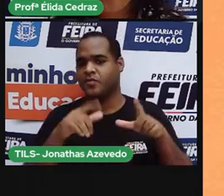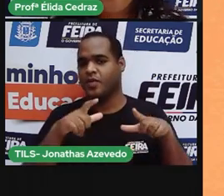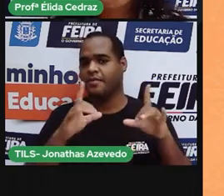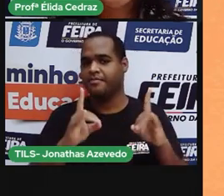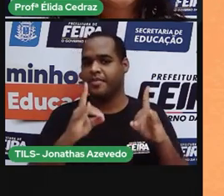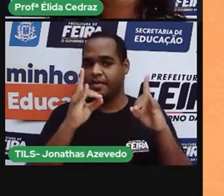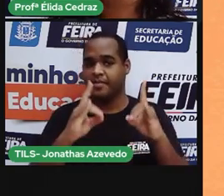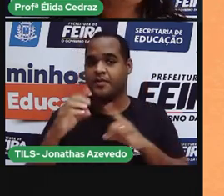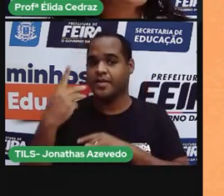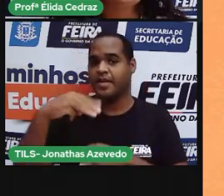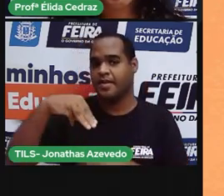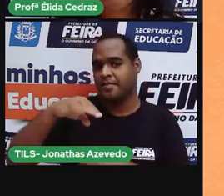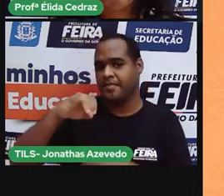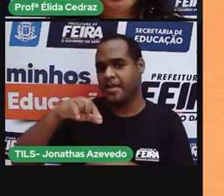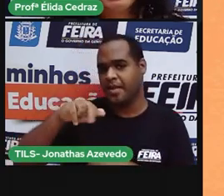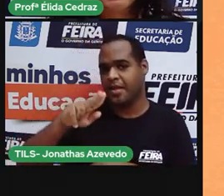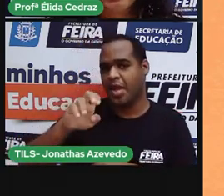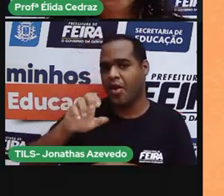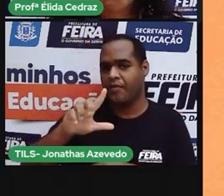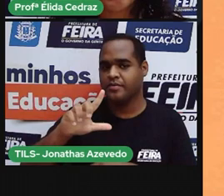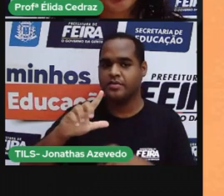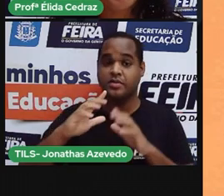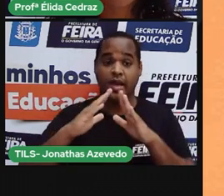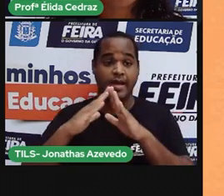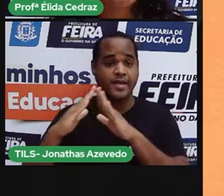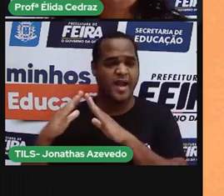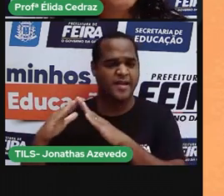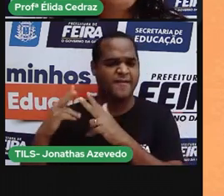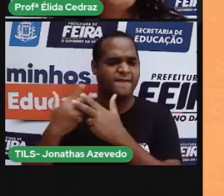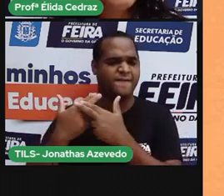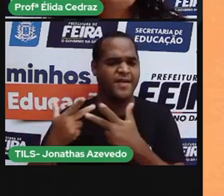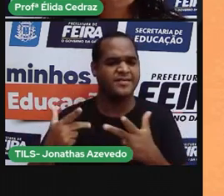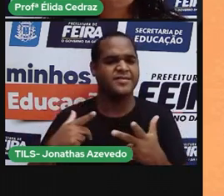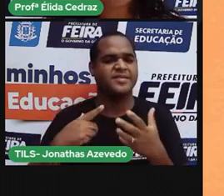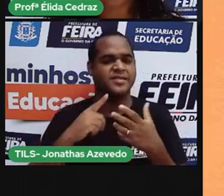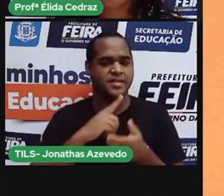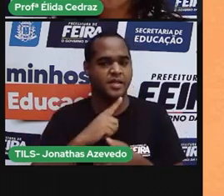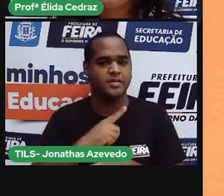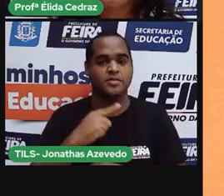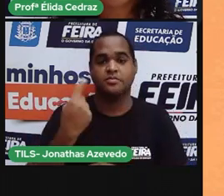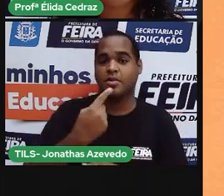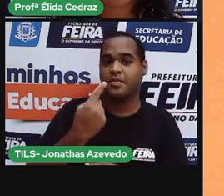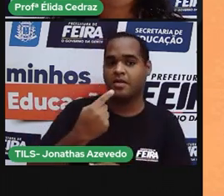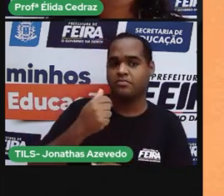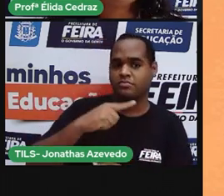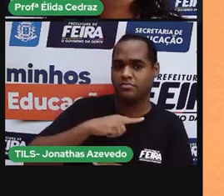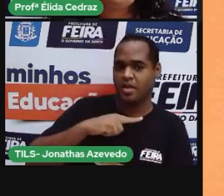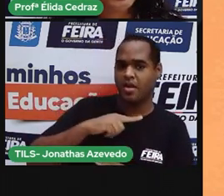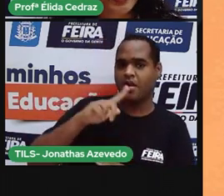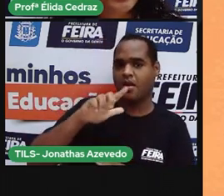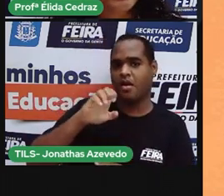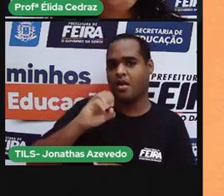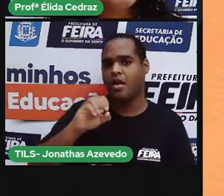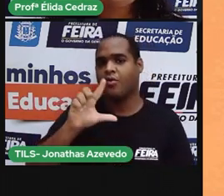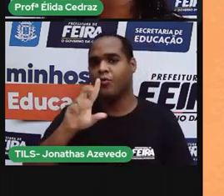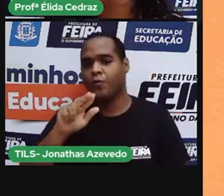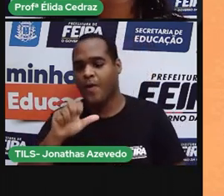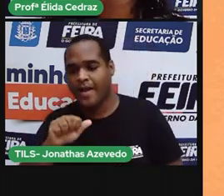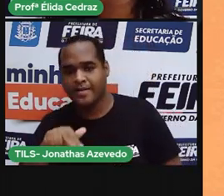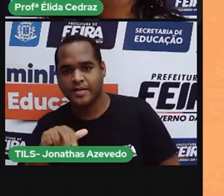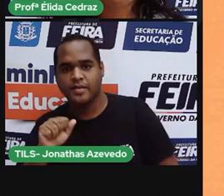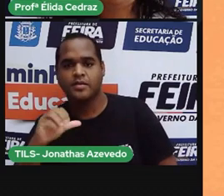Miguel, mora gente pra dedéu. No primeiro andar moram Léo, a Luana e a Kara,